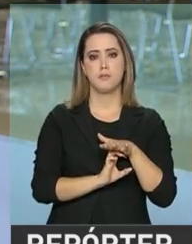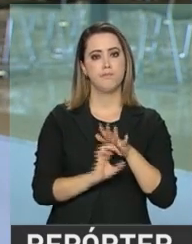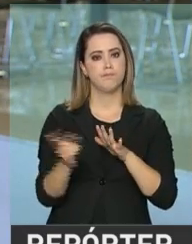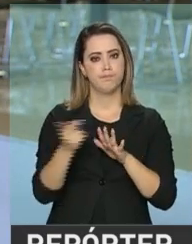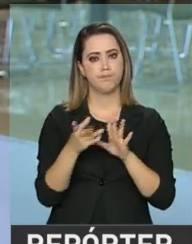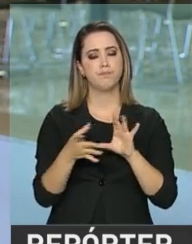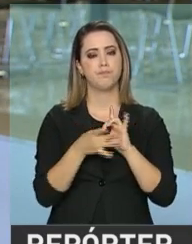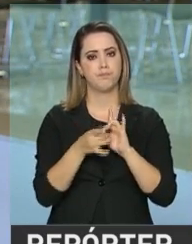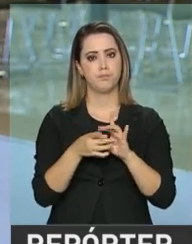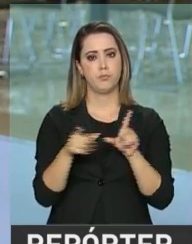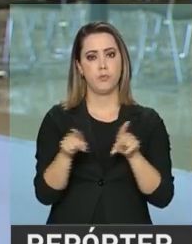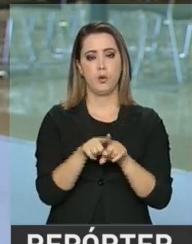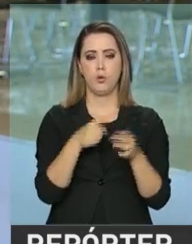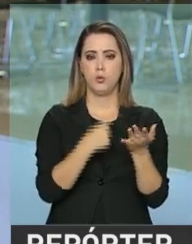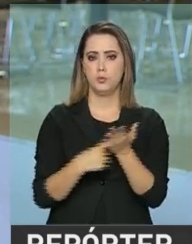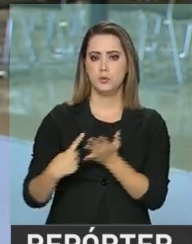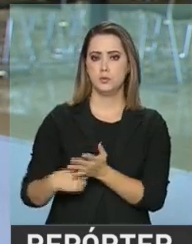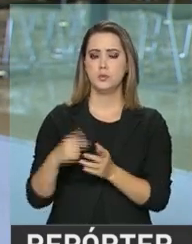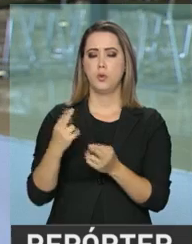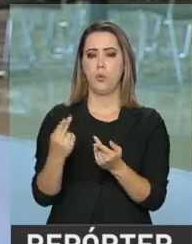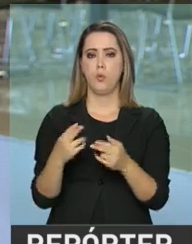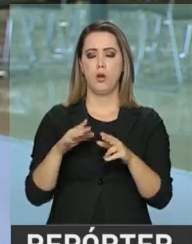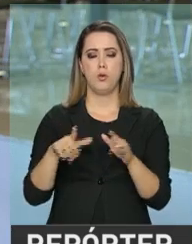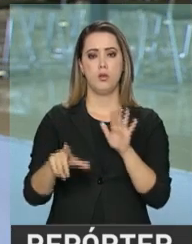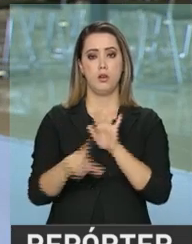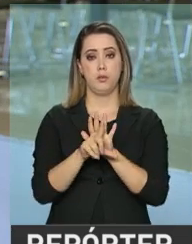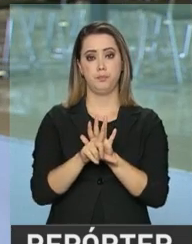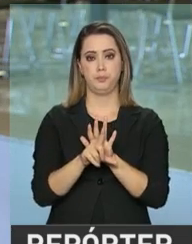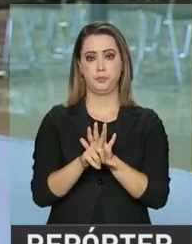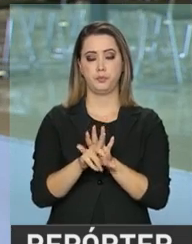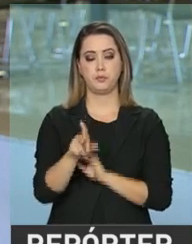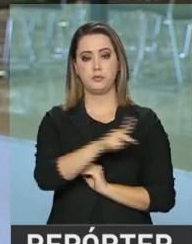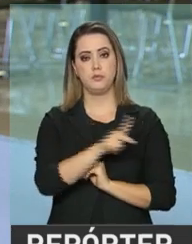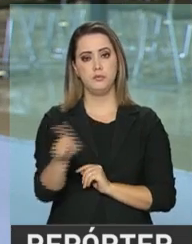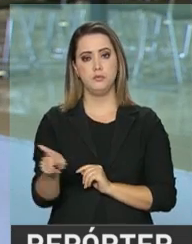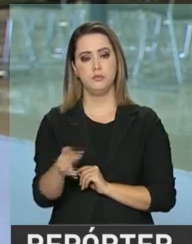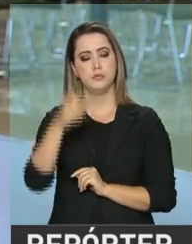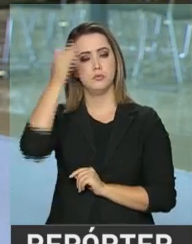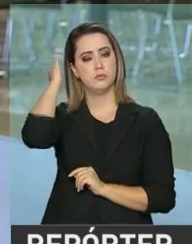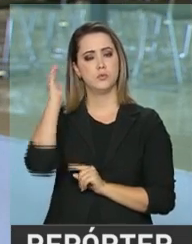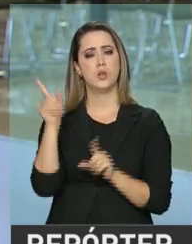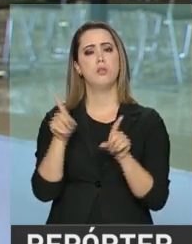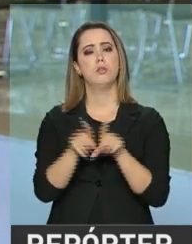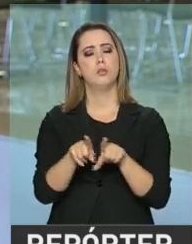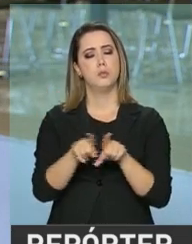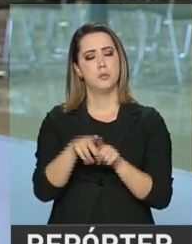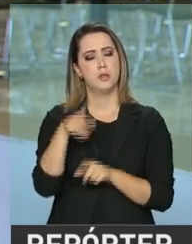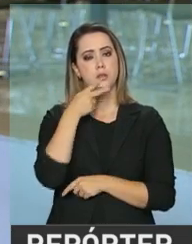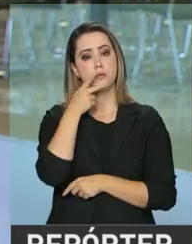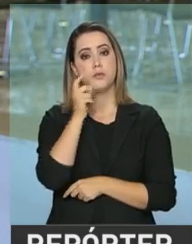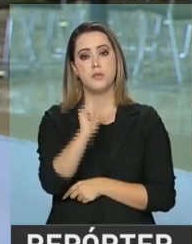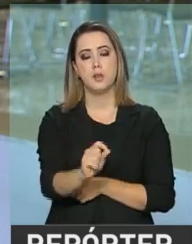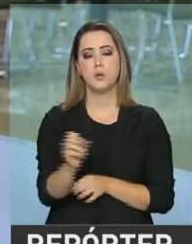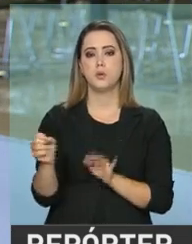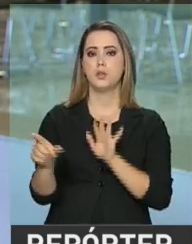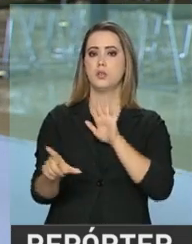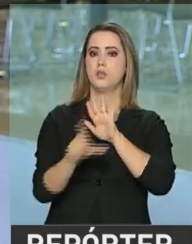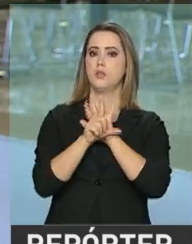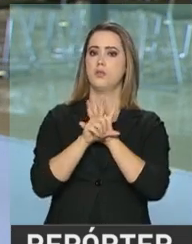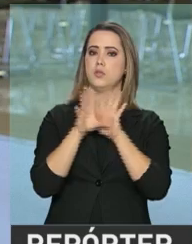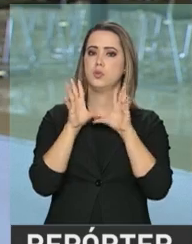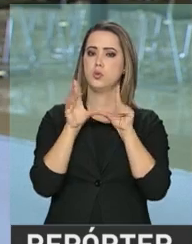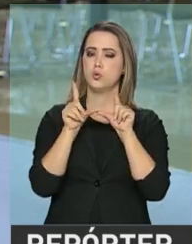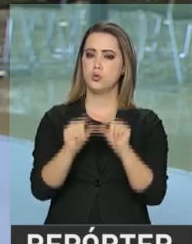entre patrões e empregados terão força de lei. O presidente Michel Temer também disse que a nova legislação vai diminuir os